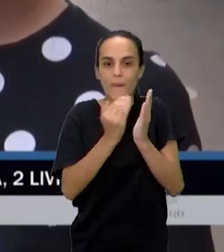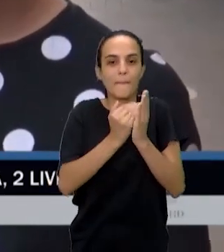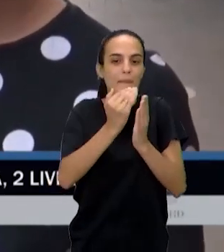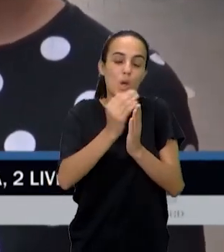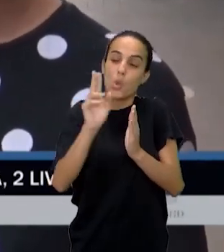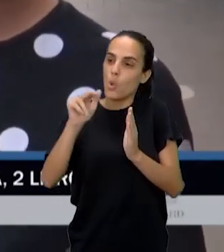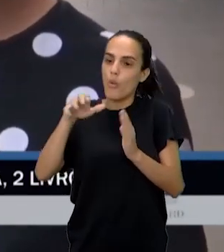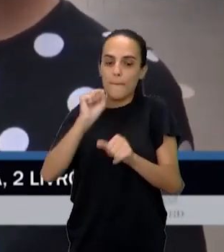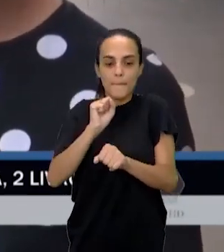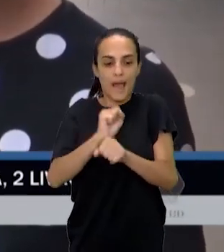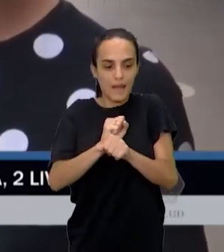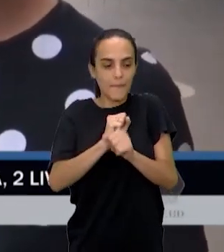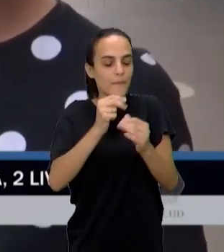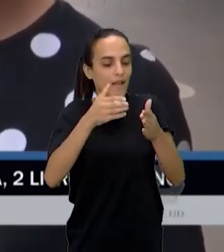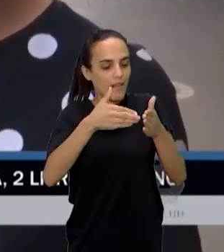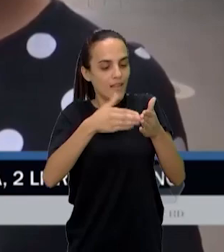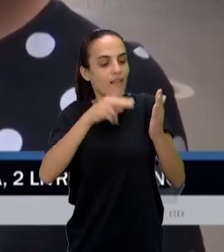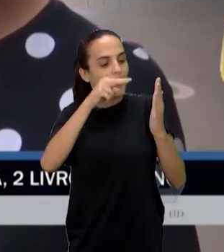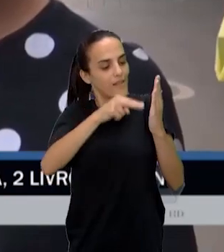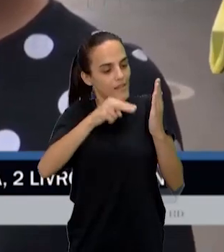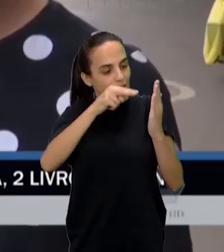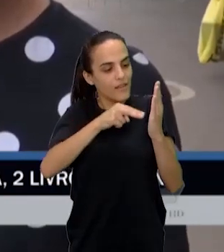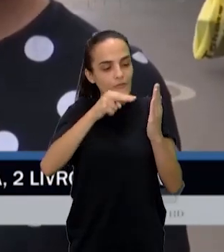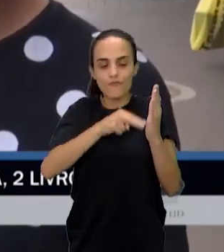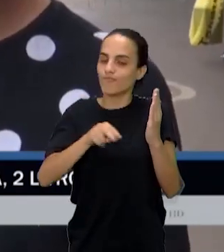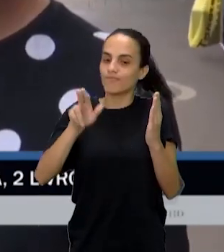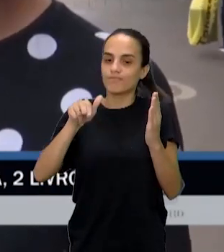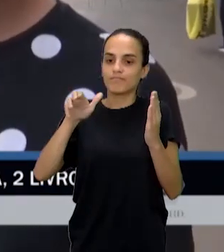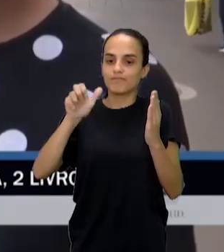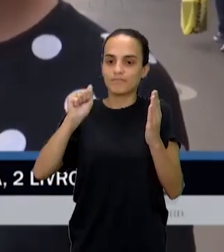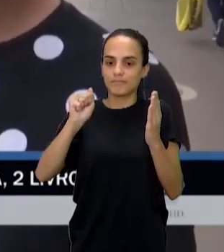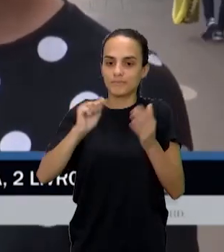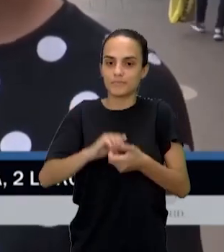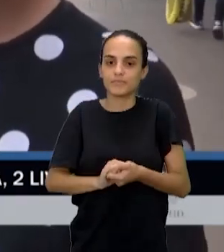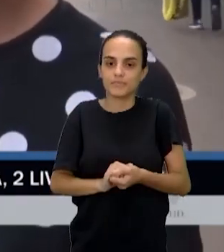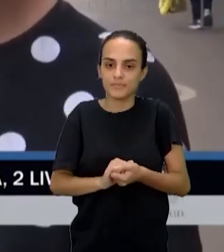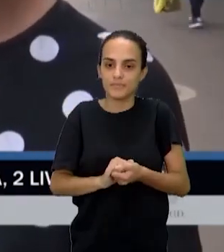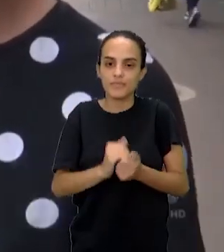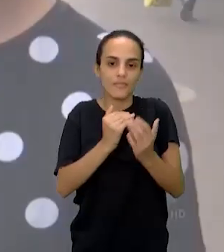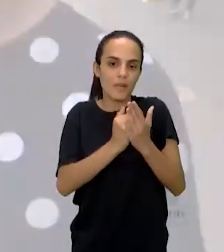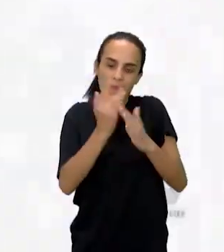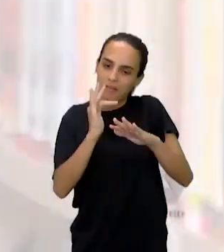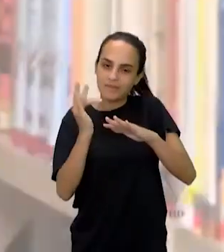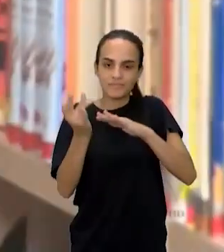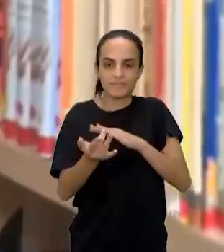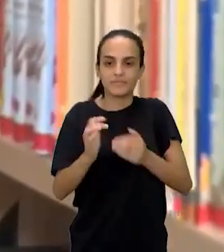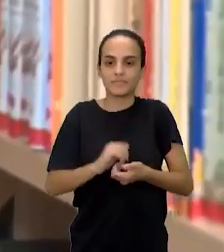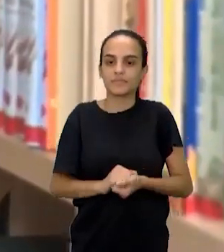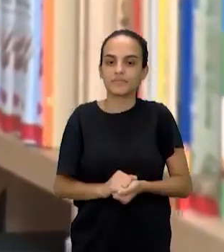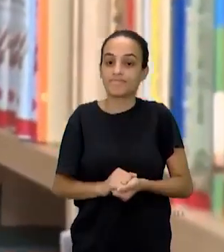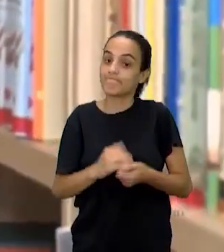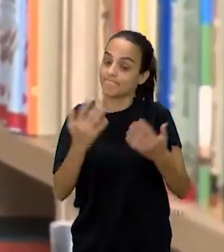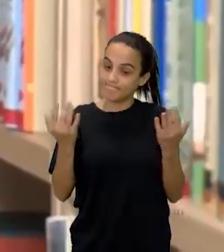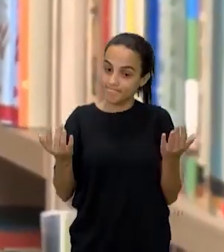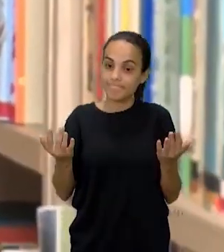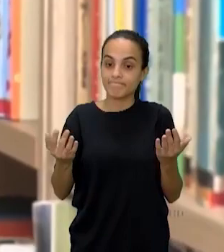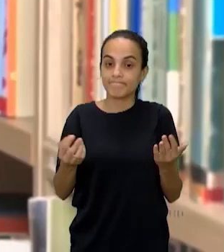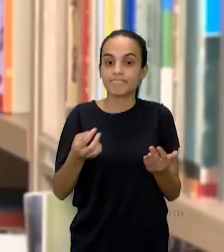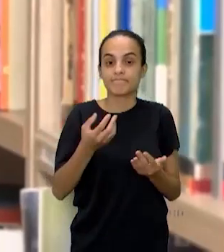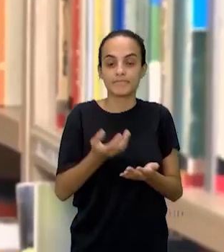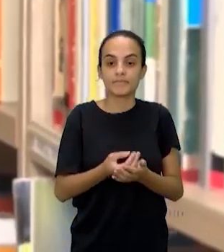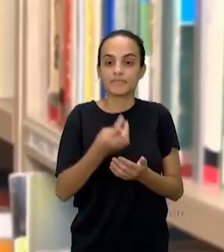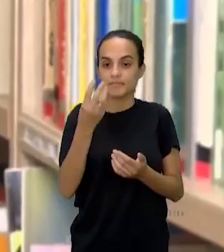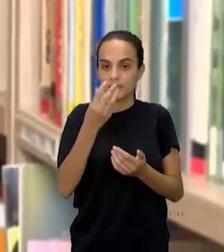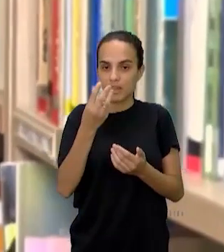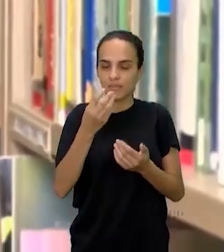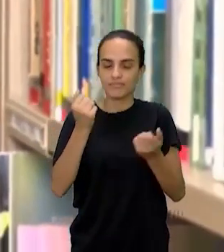nunca parei assim para ler sobre livros, essas coisas. É mais pela web mesmo. Pelo visto, o Três